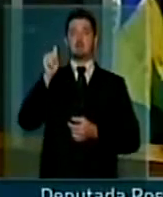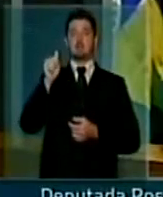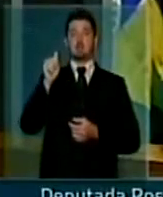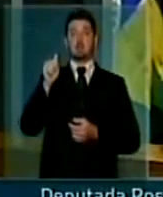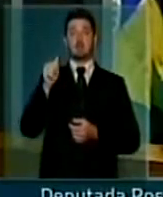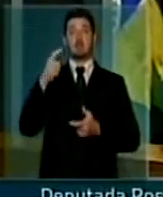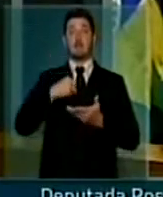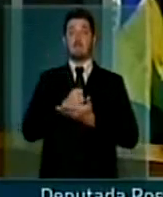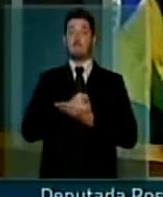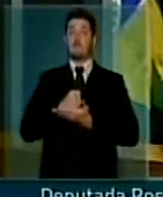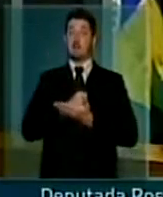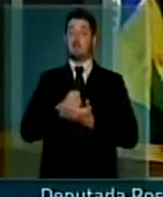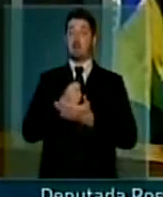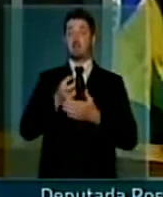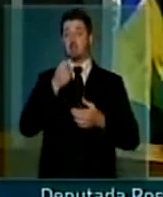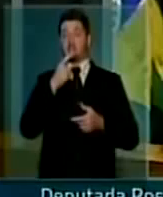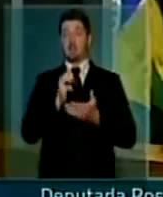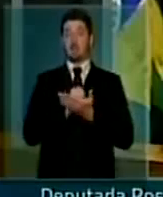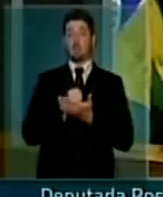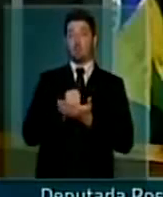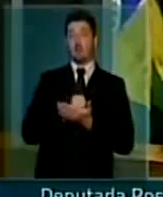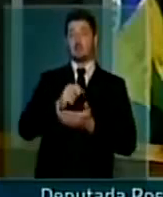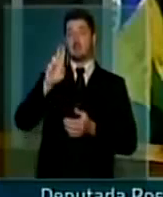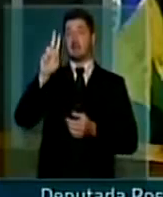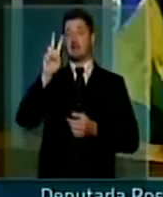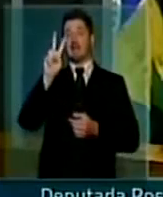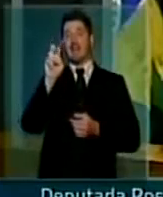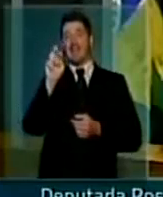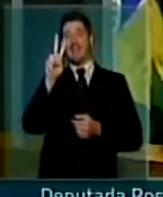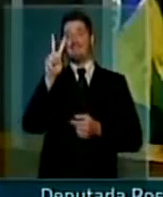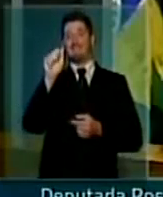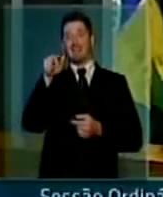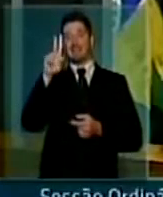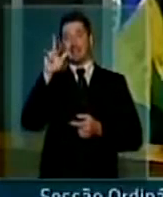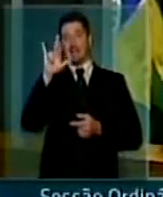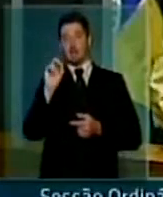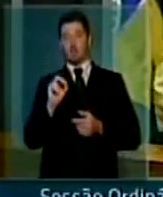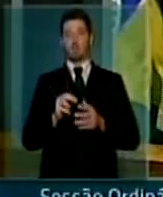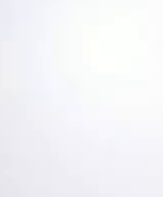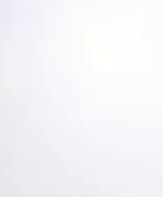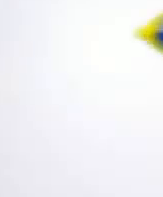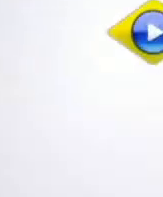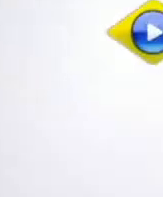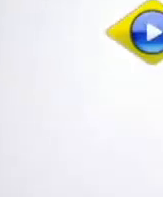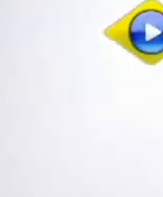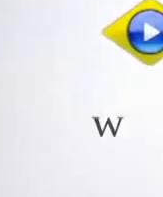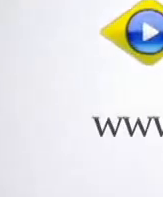relação às farmácias de manipulação e herbanários. Muito obrigada, senhor presidente.